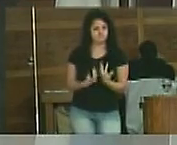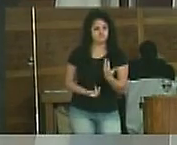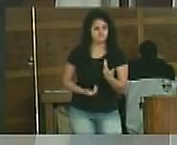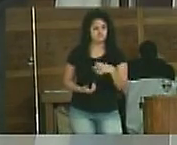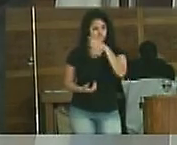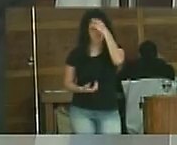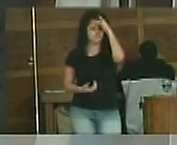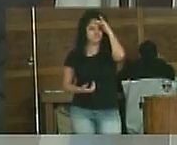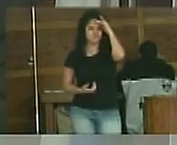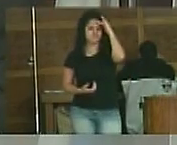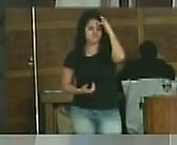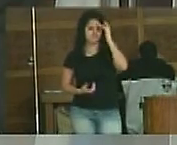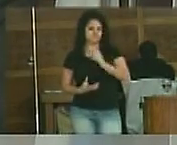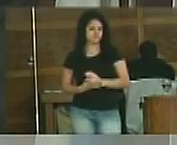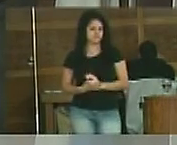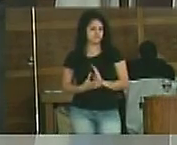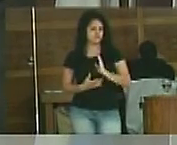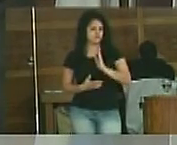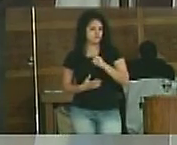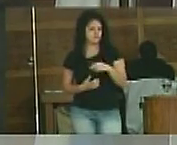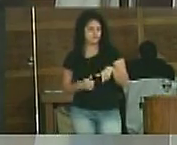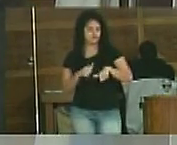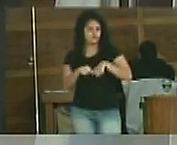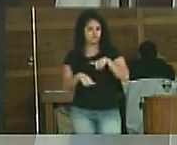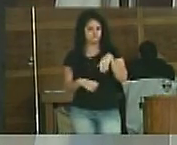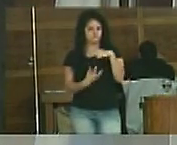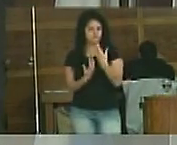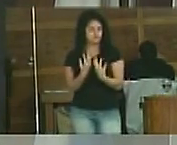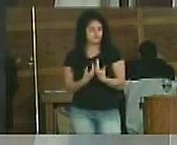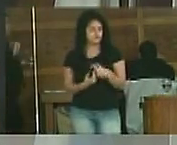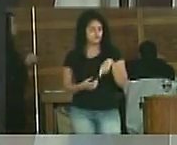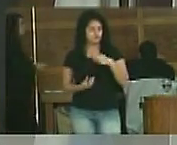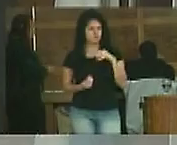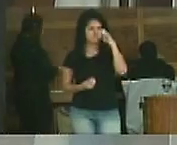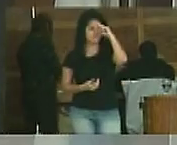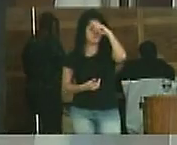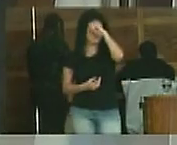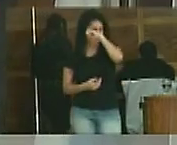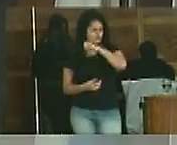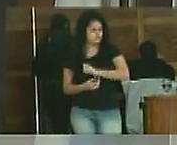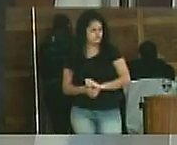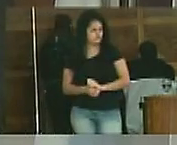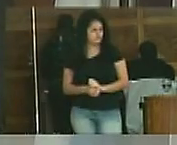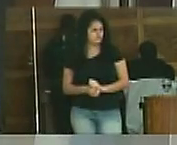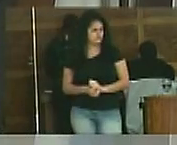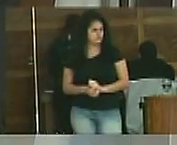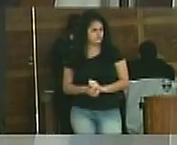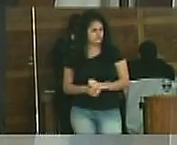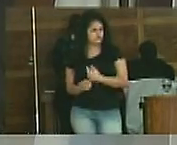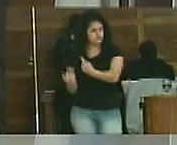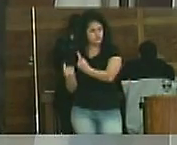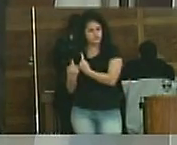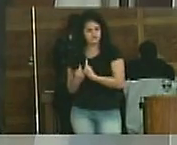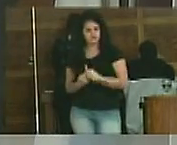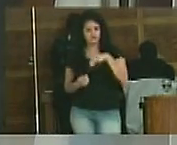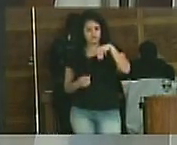porra. Porra, já virou churrasquinho. Tá difícil, cara. Tá difícil. E aí, que venha logo o nosso mito aí, pra